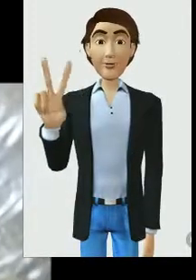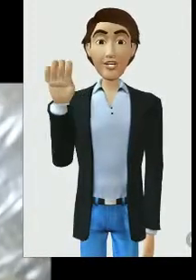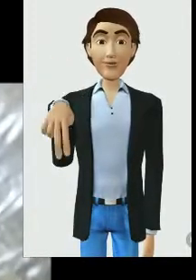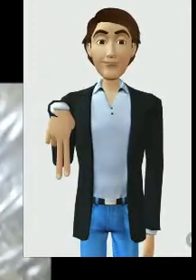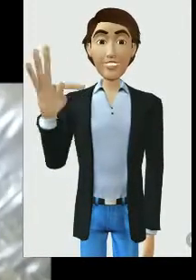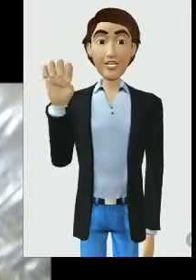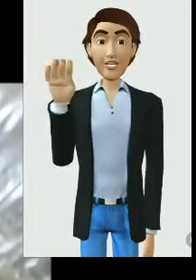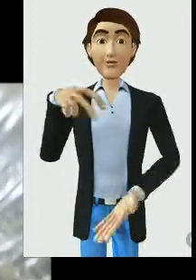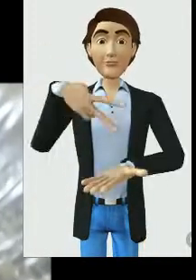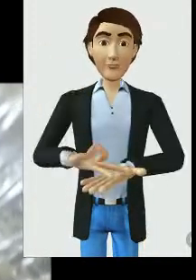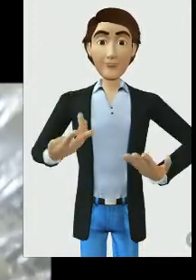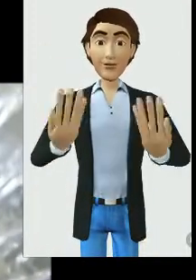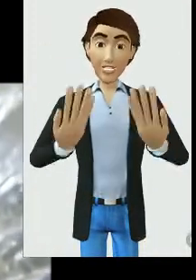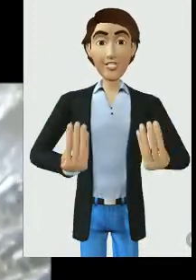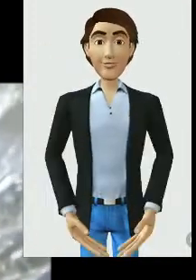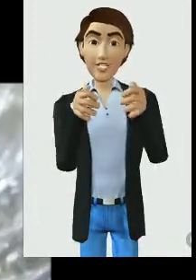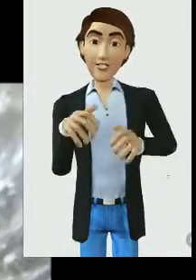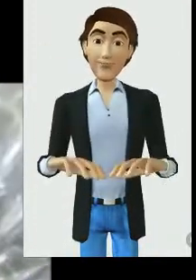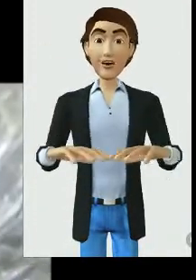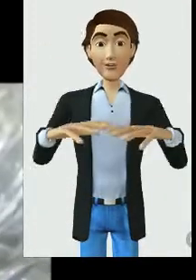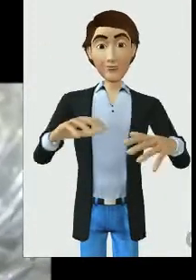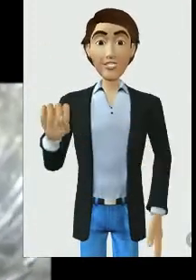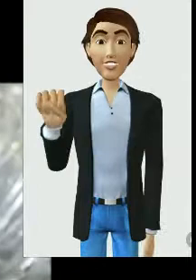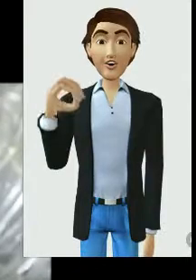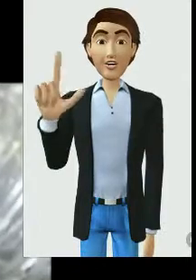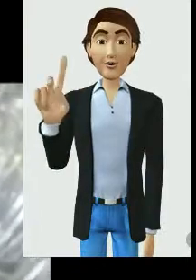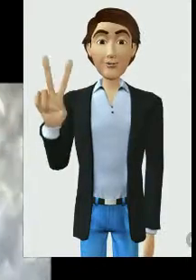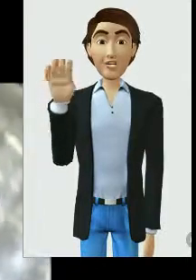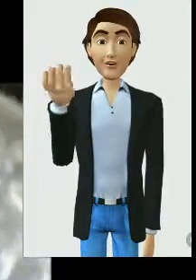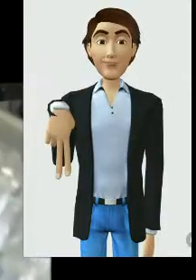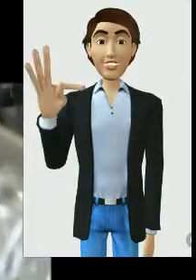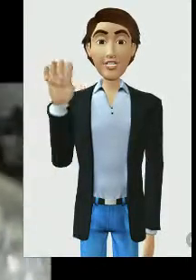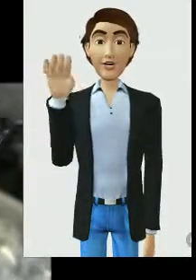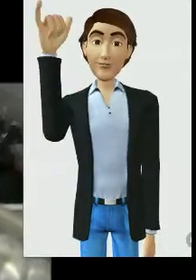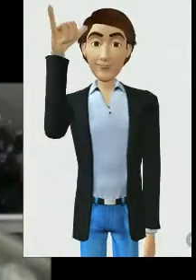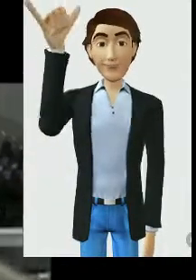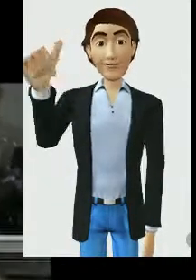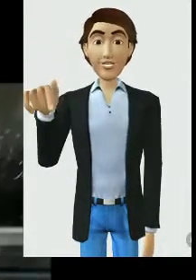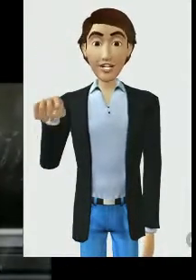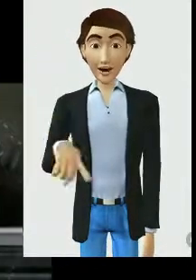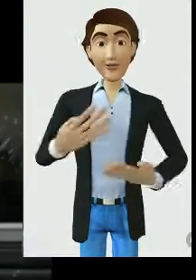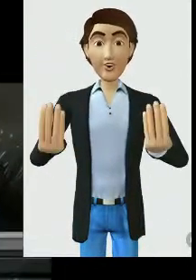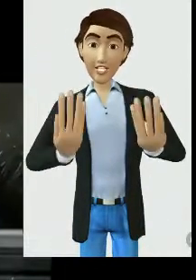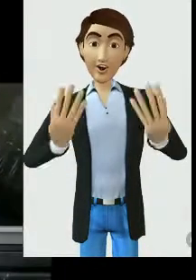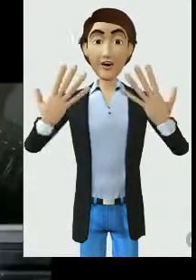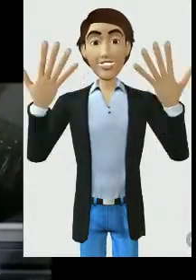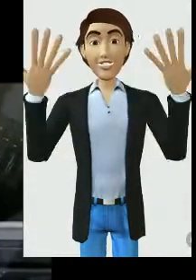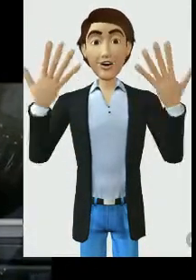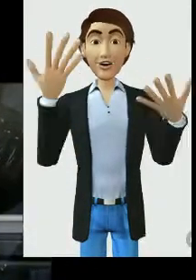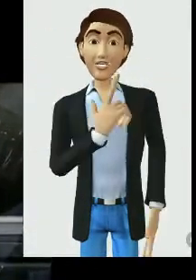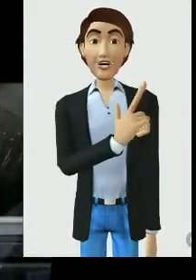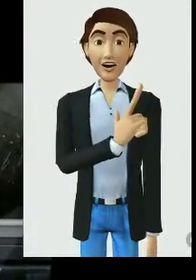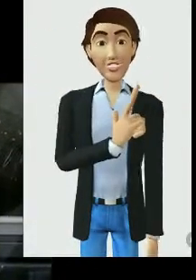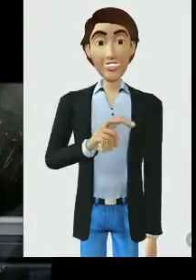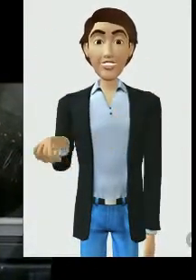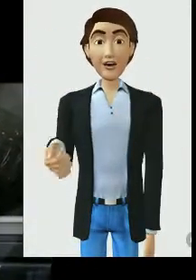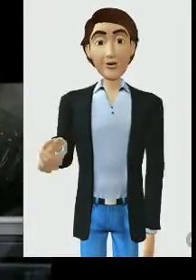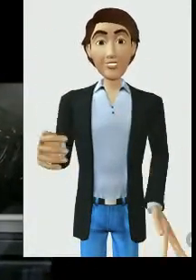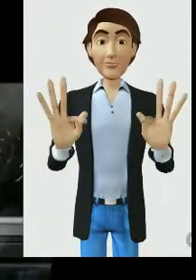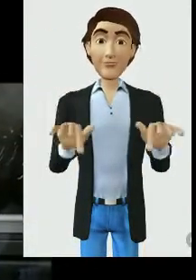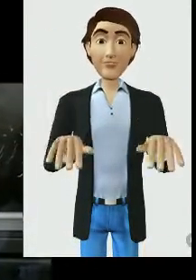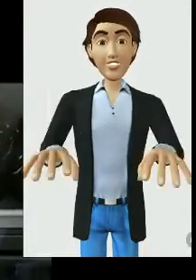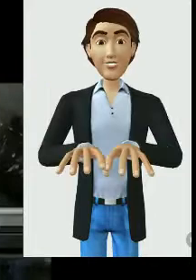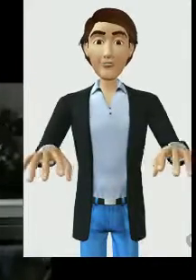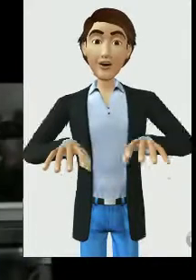ebulição do solvente cai consideravelmente. Para controlar a ebulição do solvente e evitar que essa seja muito